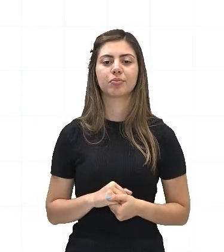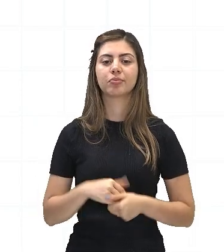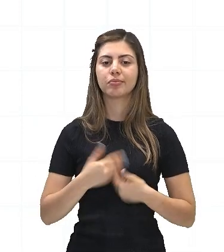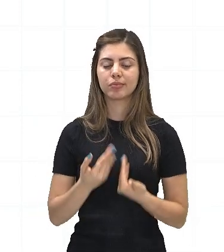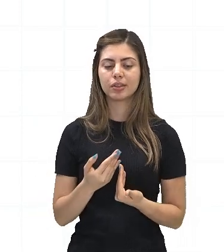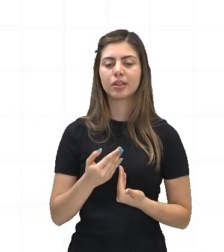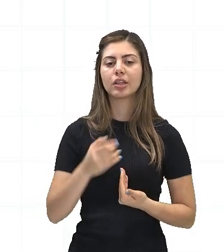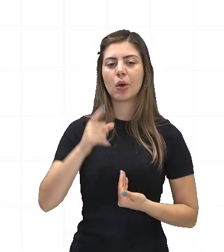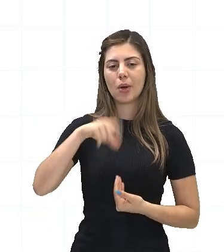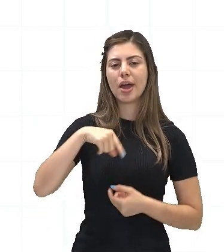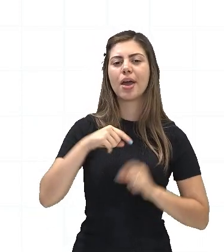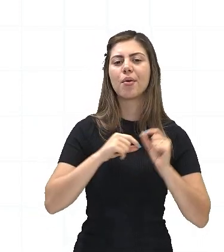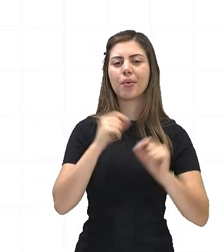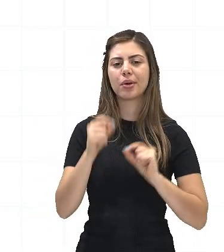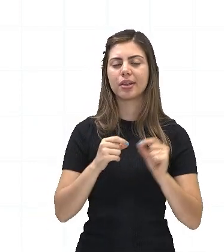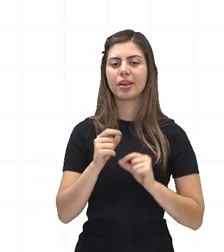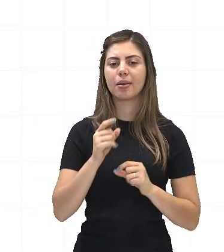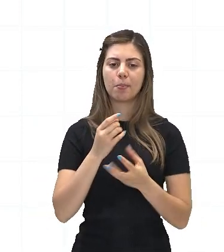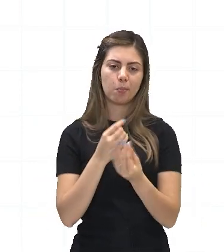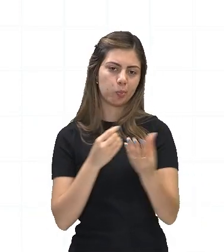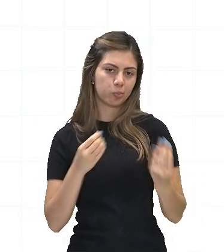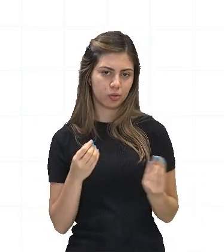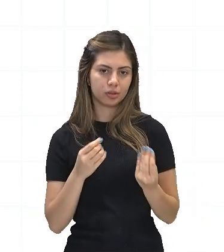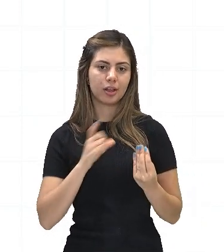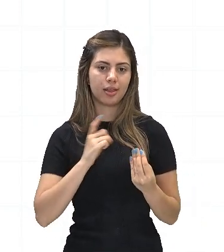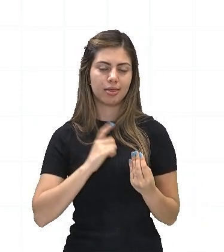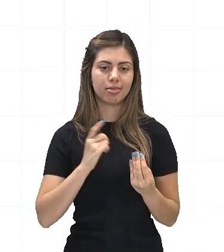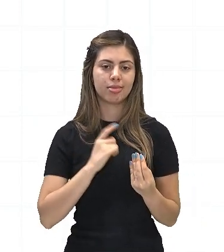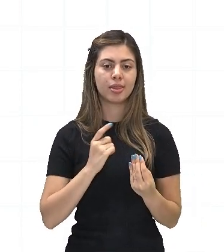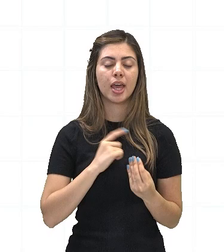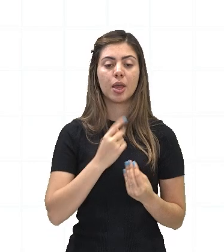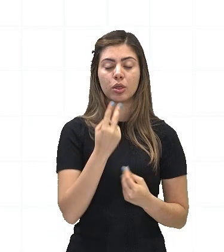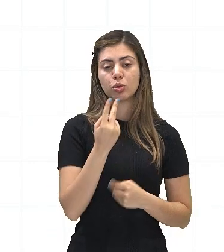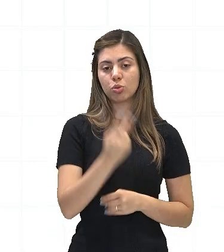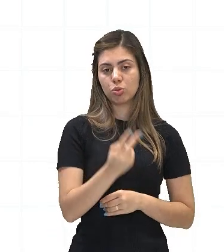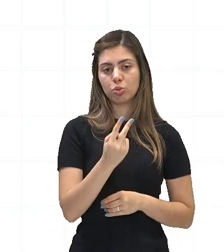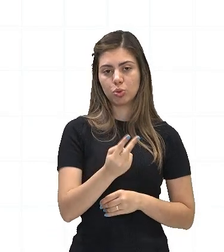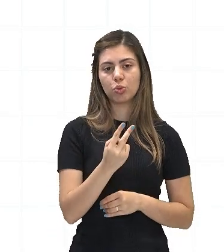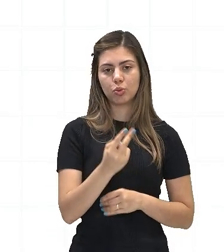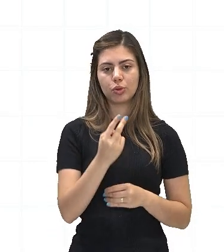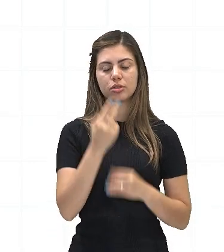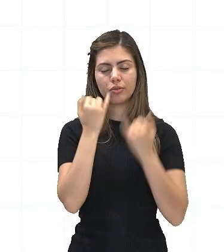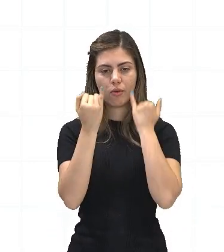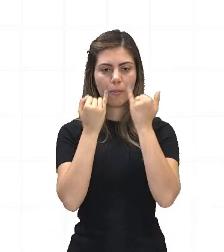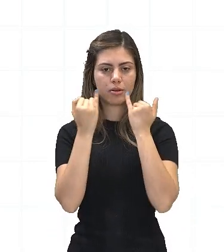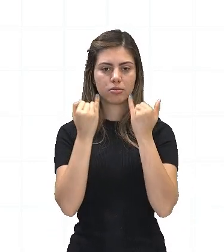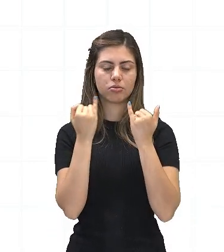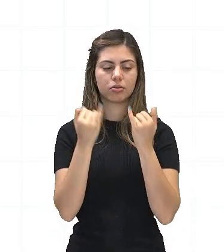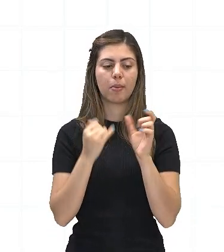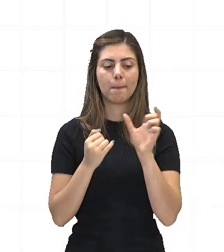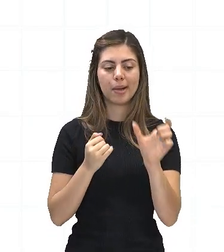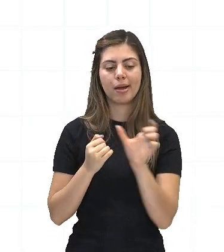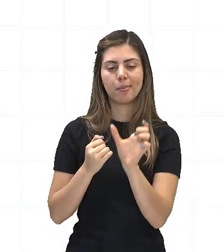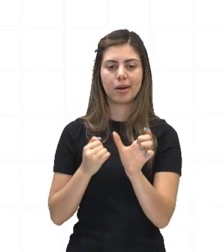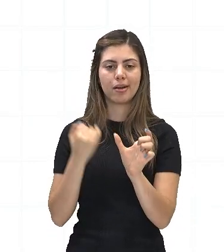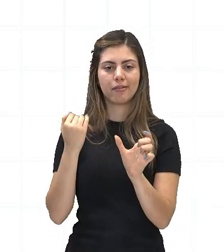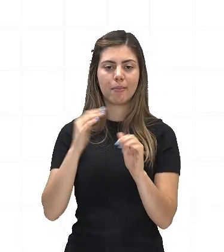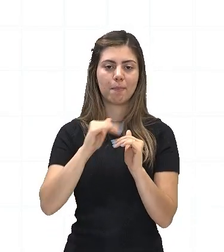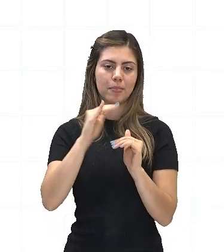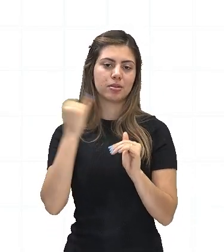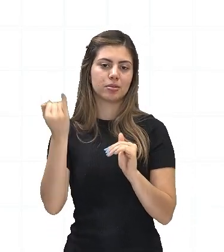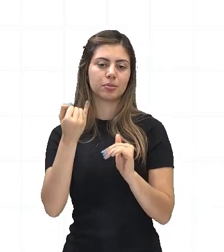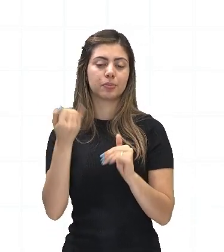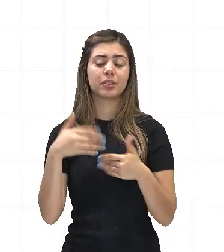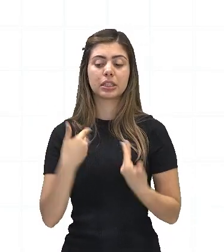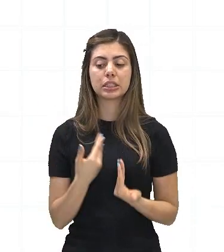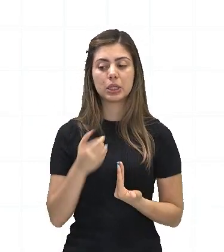Juntos os 2 eu tenho plural, né? Eu tenho aí uma multiplicidade de informação. Nota que eu não tenho como